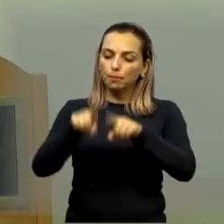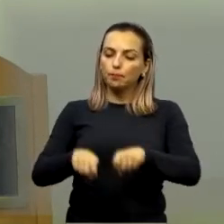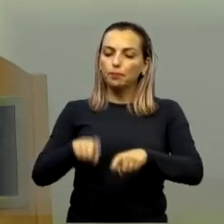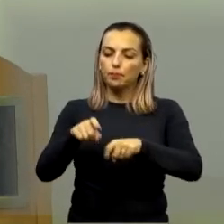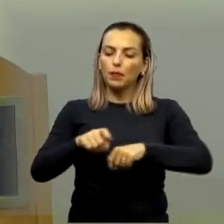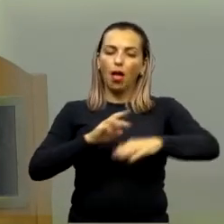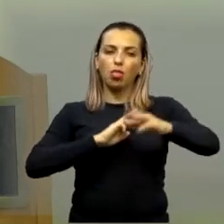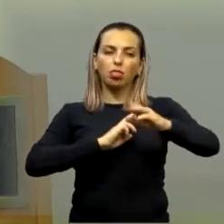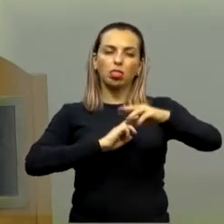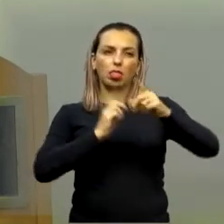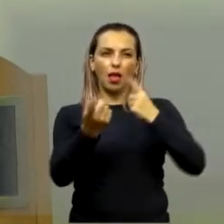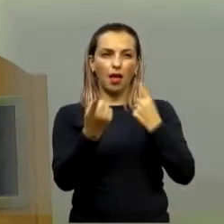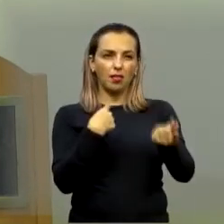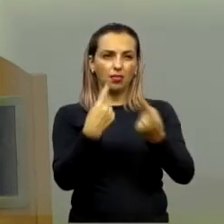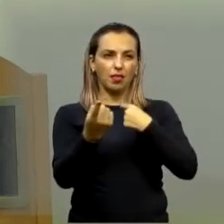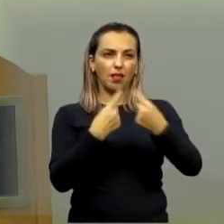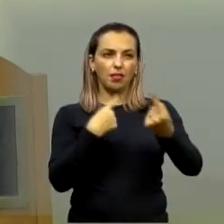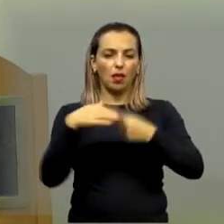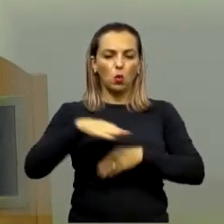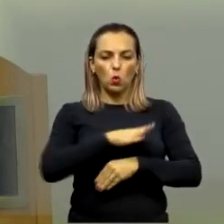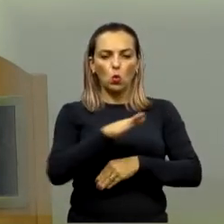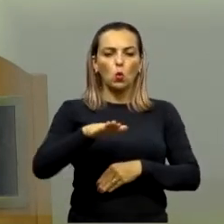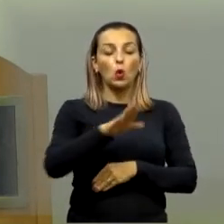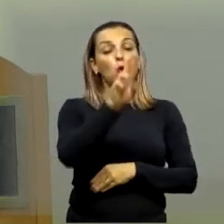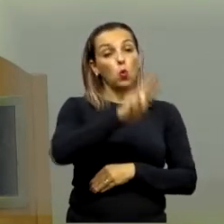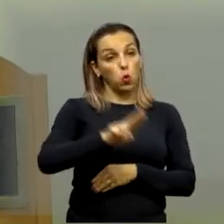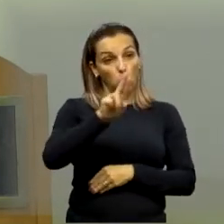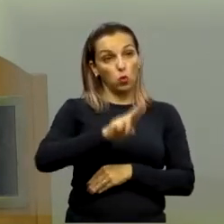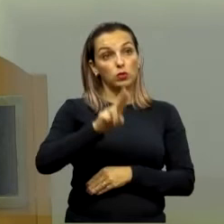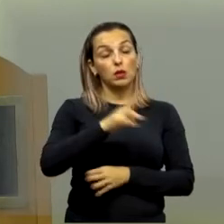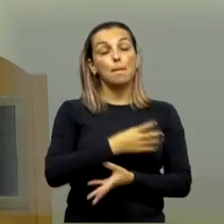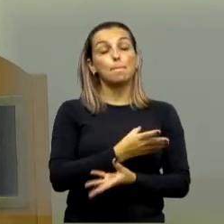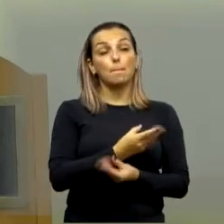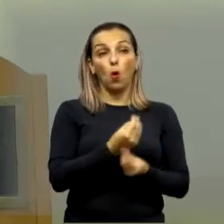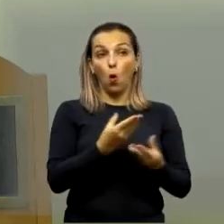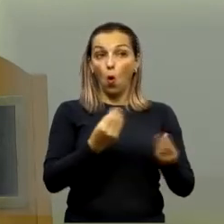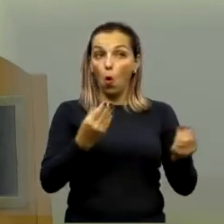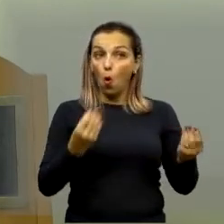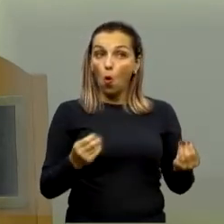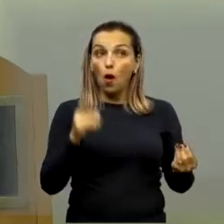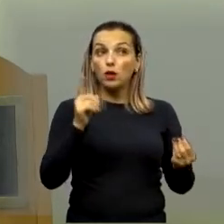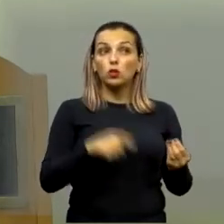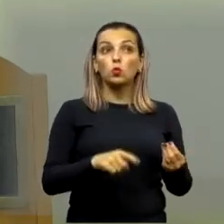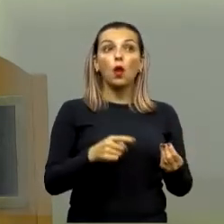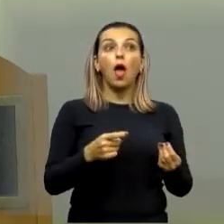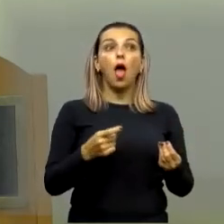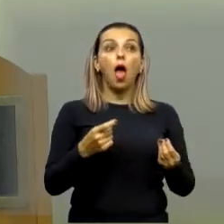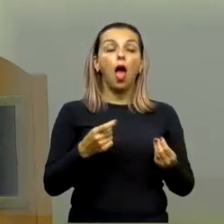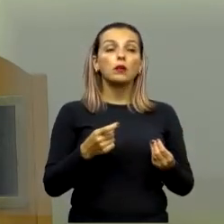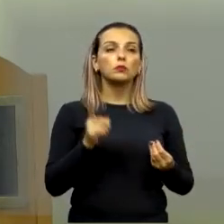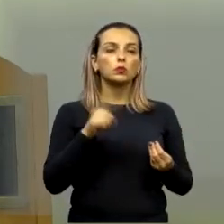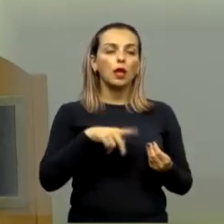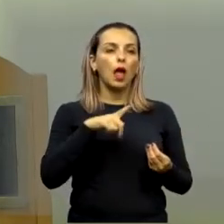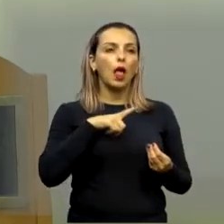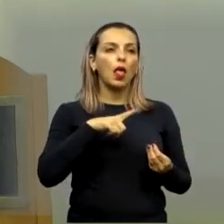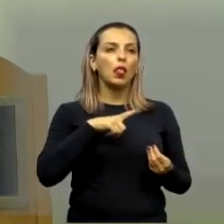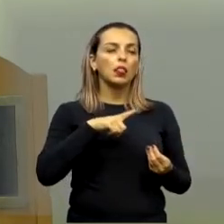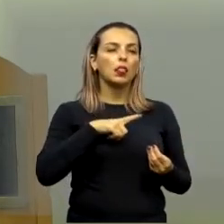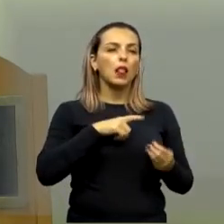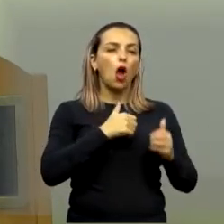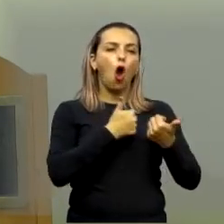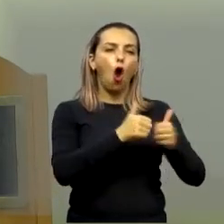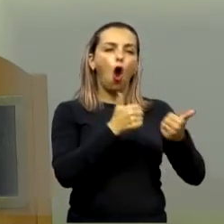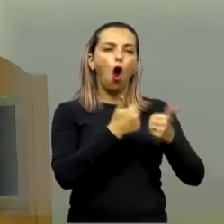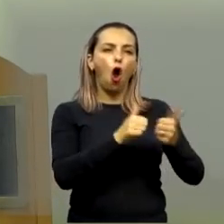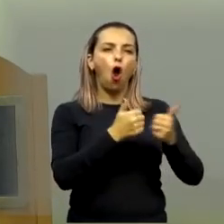muito essa estrada aí E o pessoal me cobra viu gente imagine vocês os ônibus que vêm de Ribeirão Bonito trazer as crianças pessoal para a